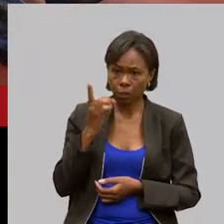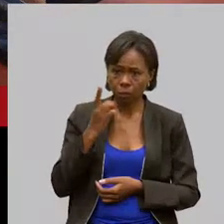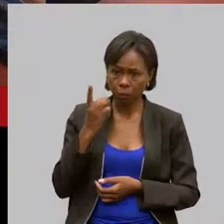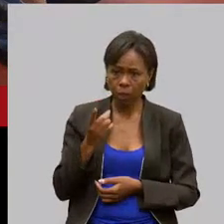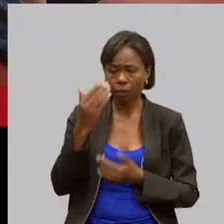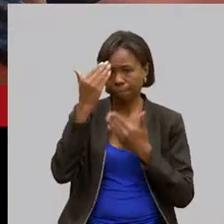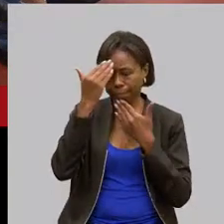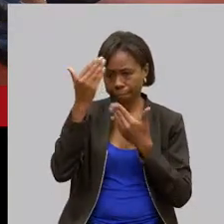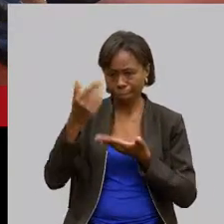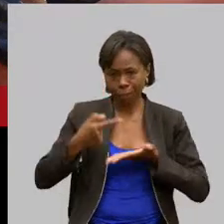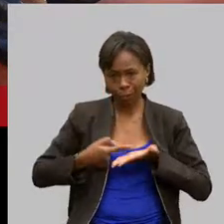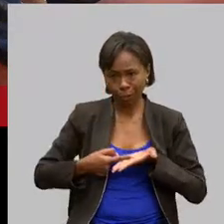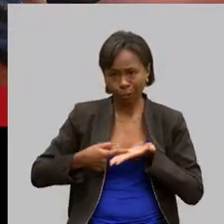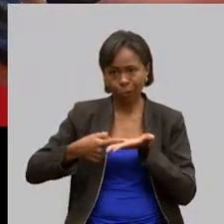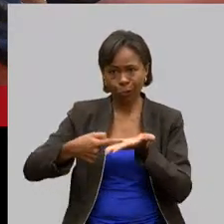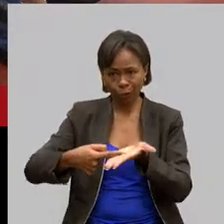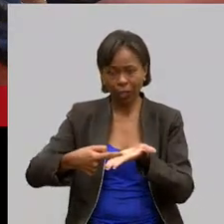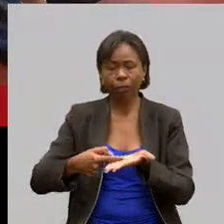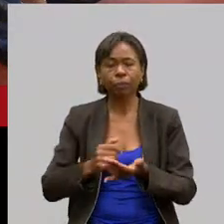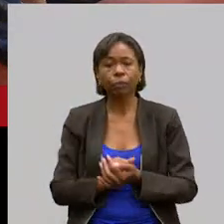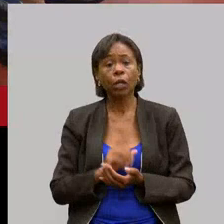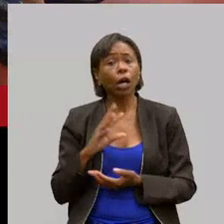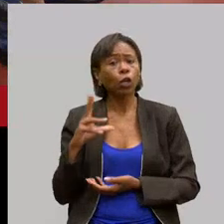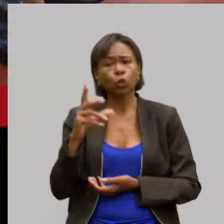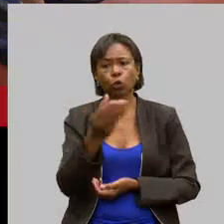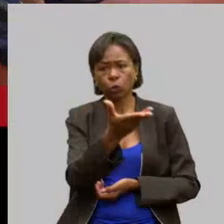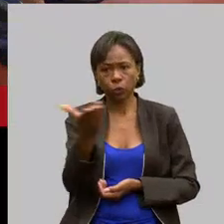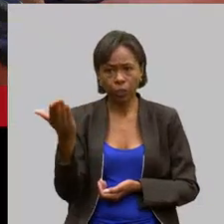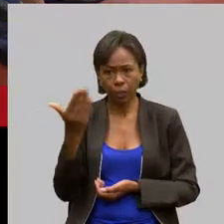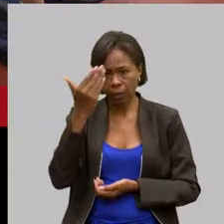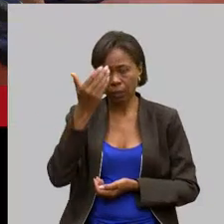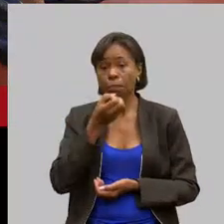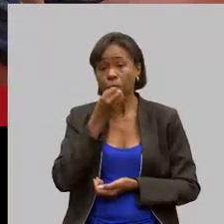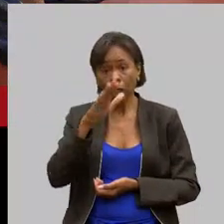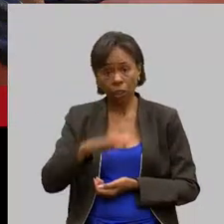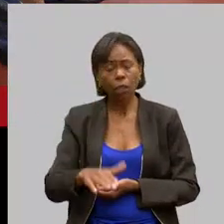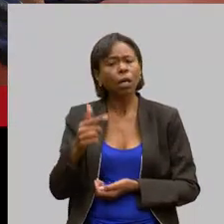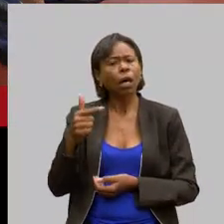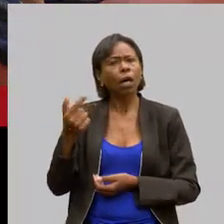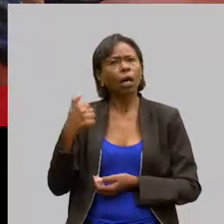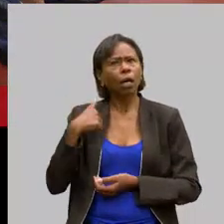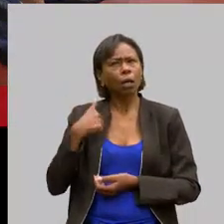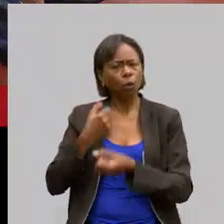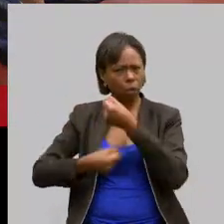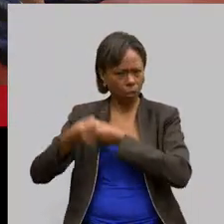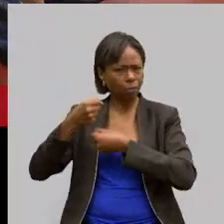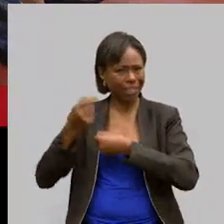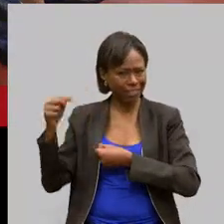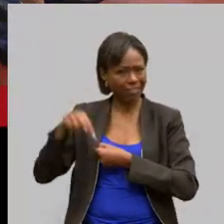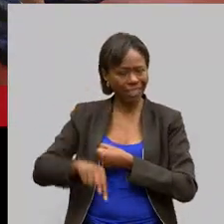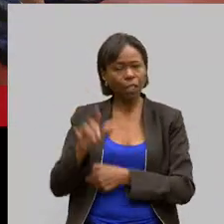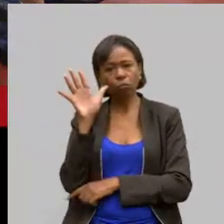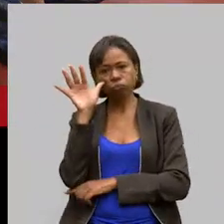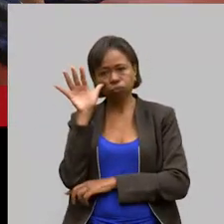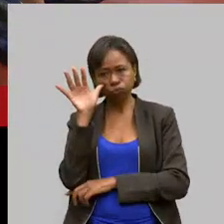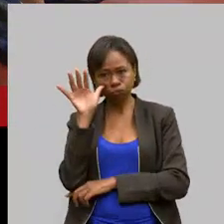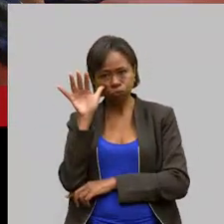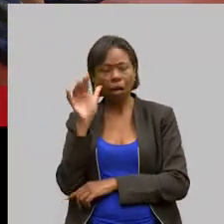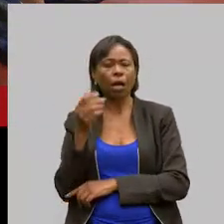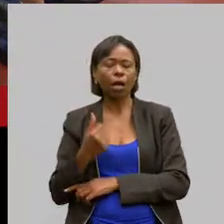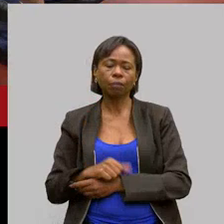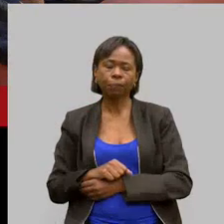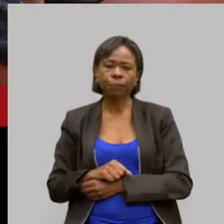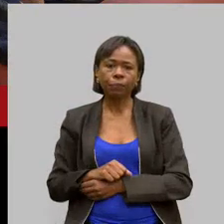convite eh Boa tarde a todos e a todas estive aqui no ano passado como ouvinte e pude